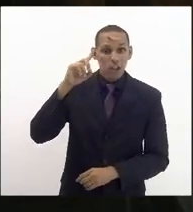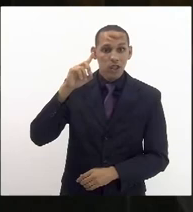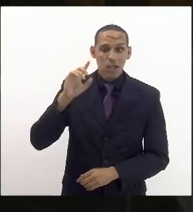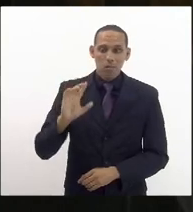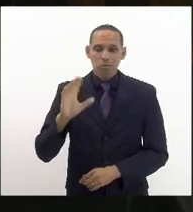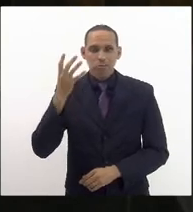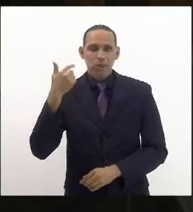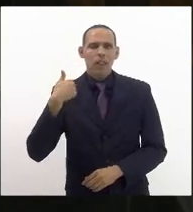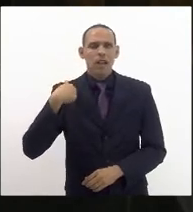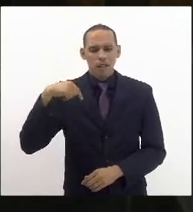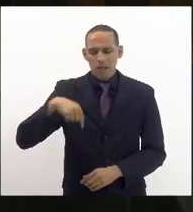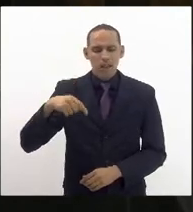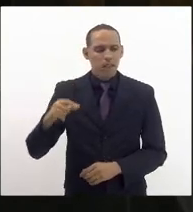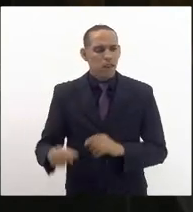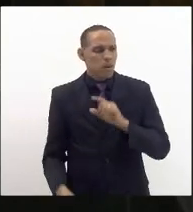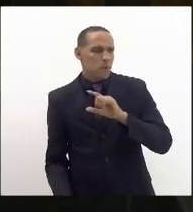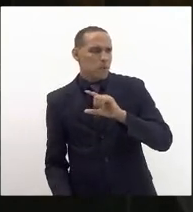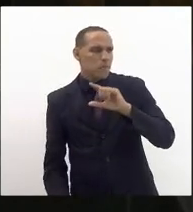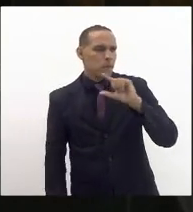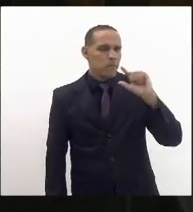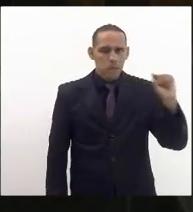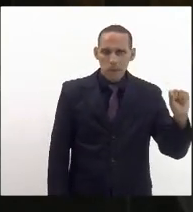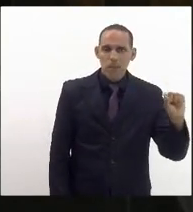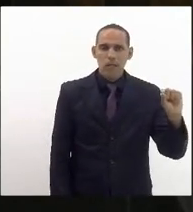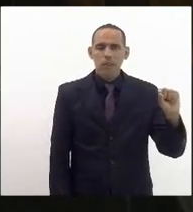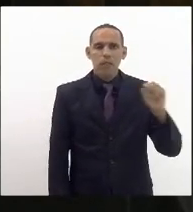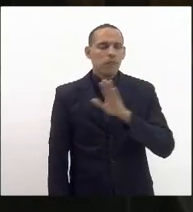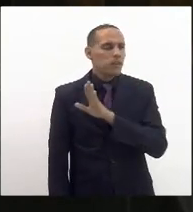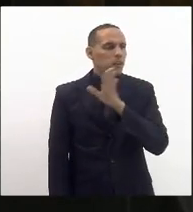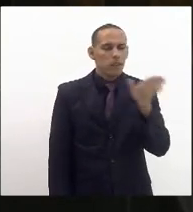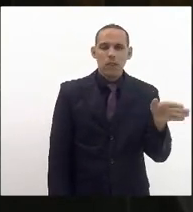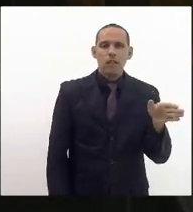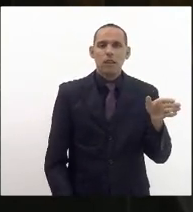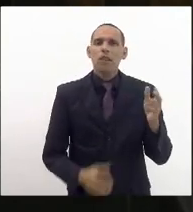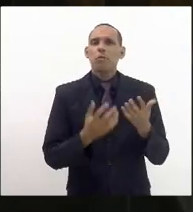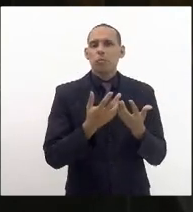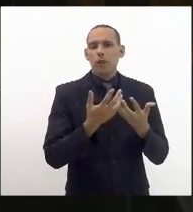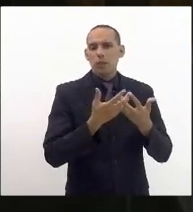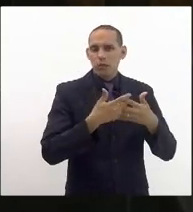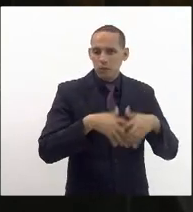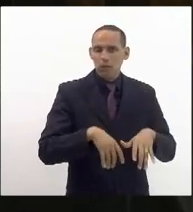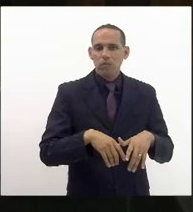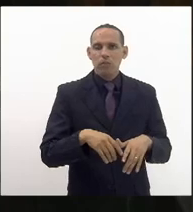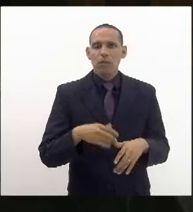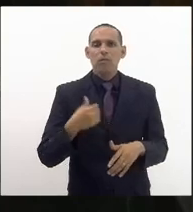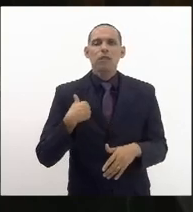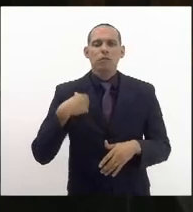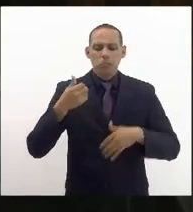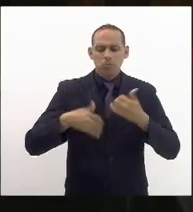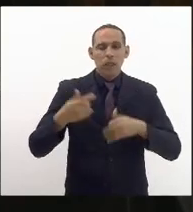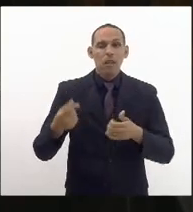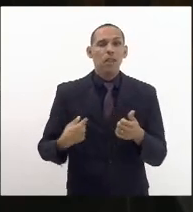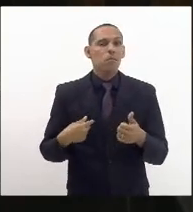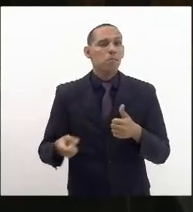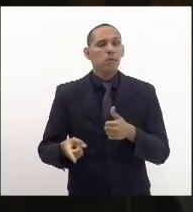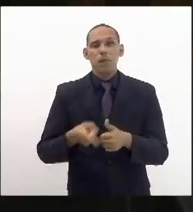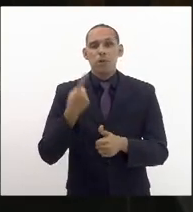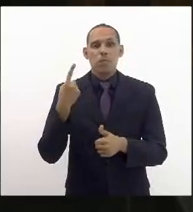de Janeiro, daqui da Assembleia, do meu gabinete, e fui para Petrópolis. Chegando lá, eu já fiz esse relato aqui, eu fui o